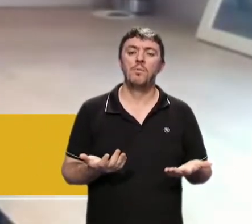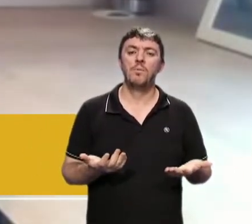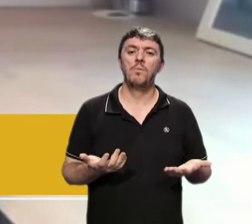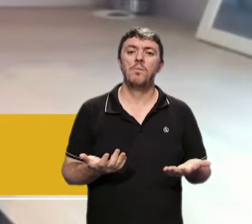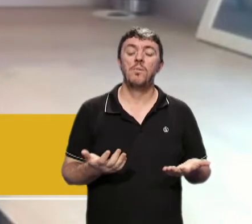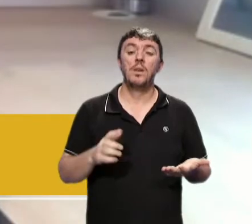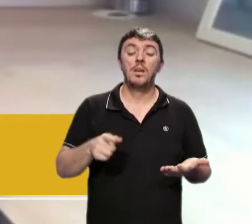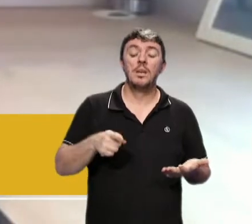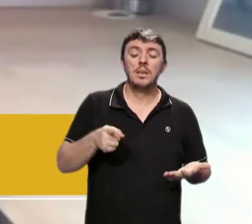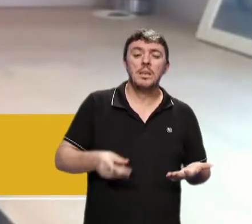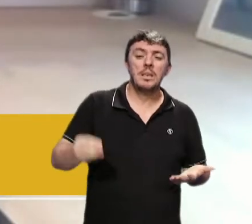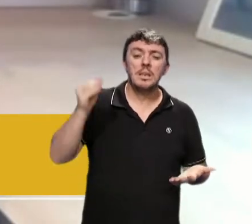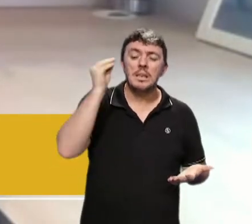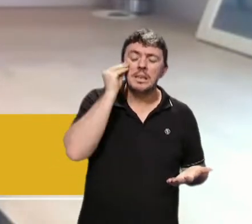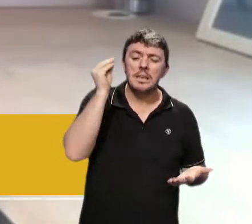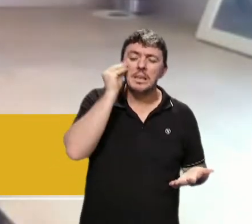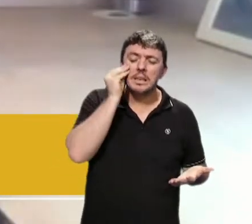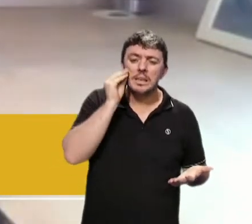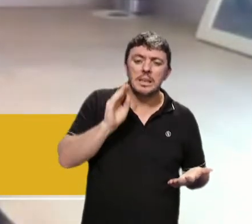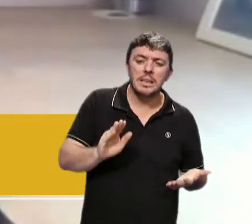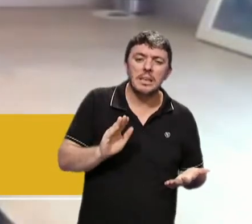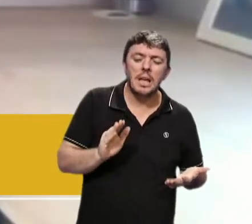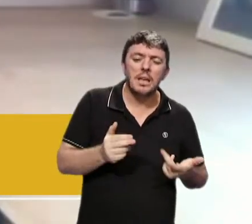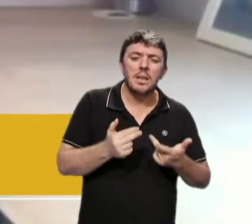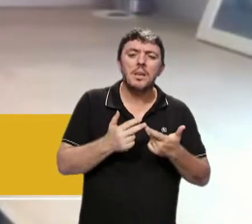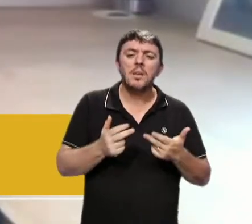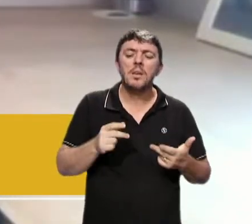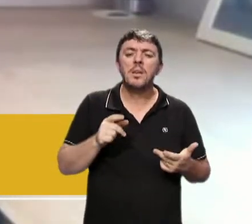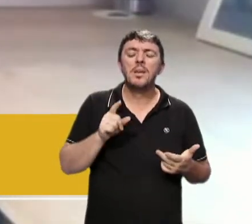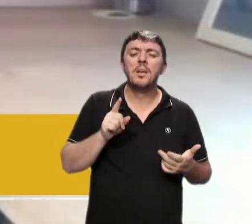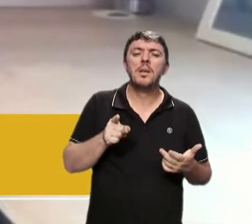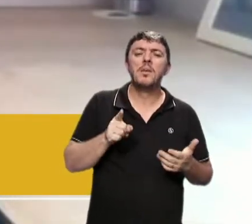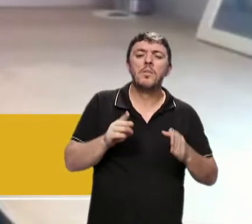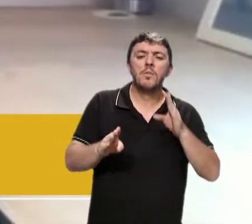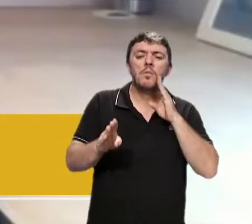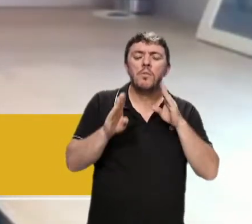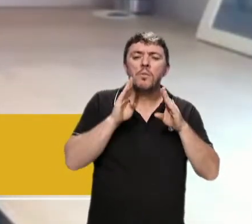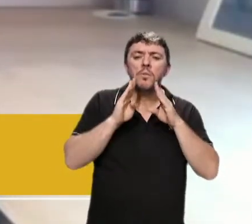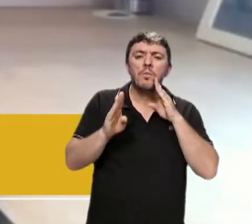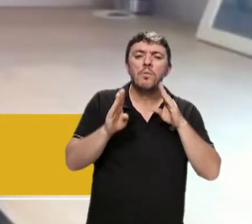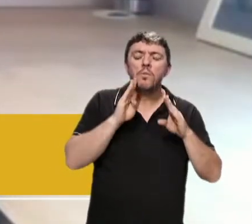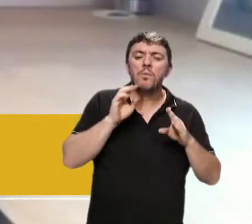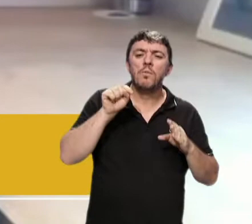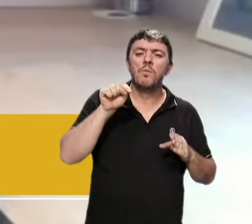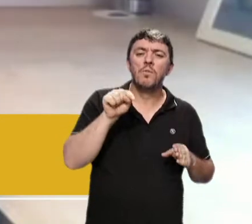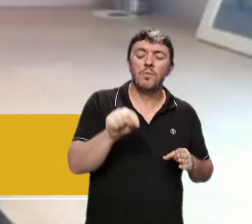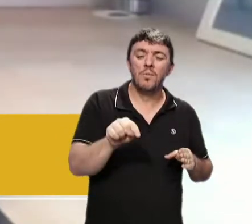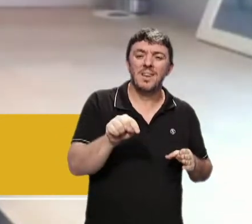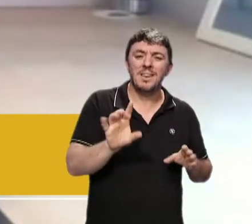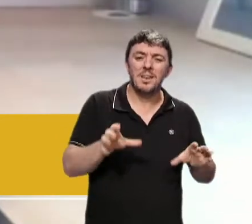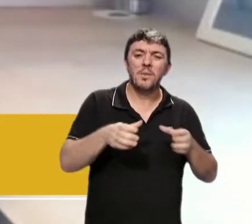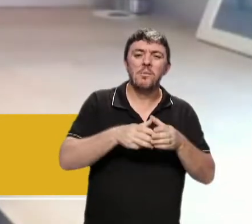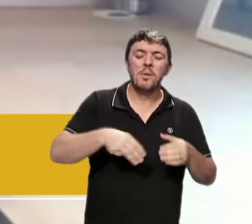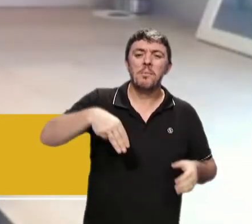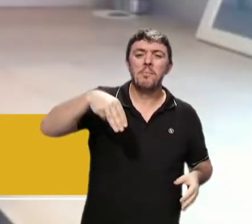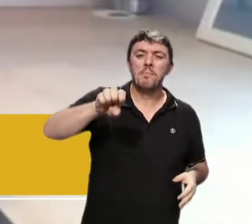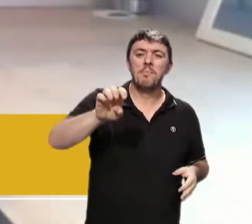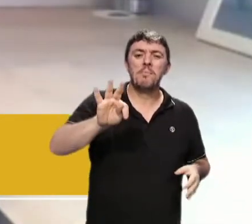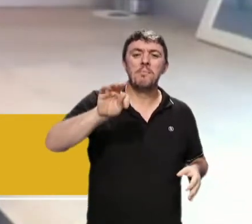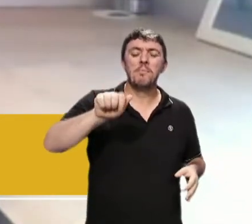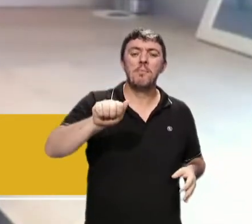eles testam muitas coisas, né? Principalmente o grupo do Facebook, que é o Meta, o tempo todo ele está pensando